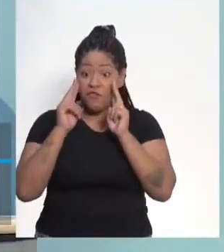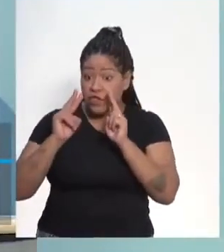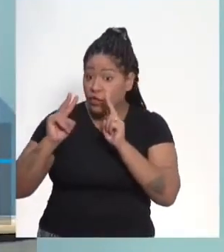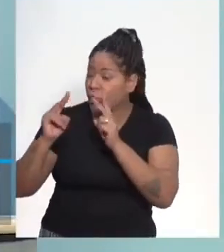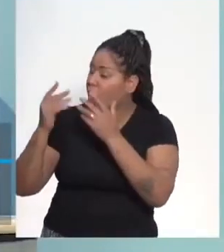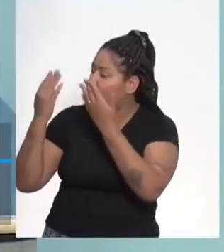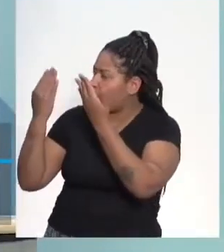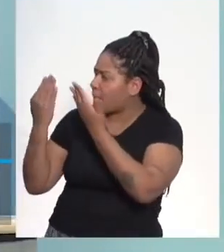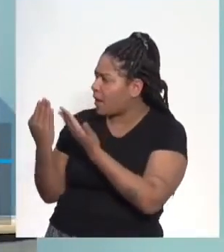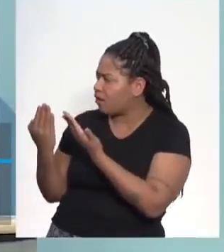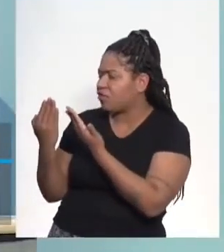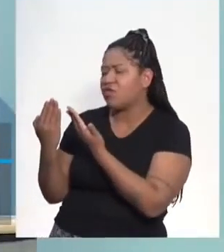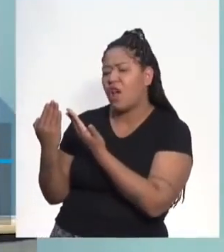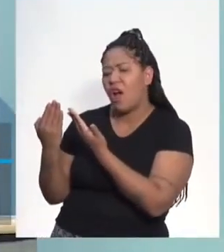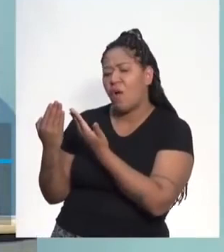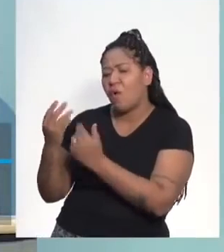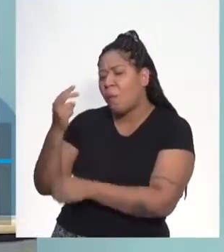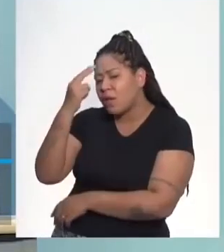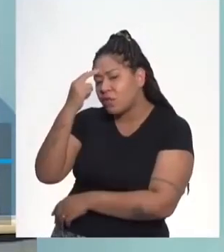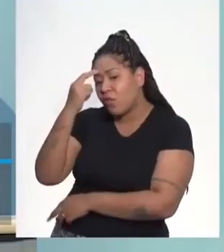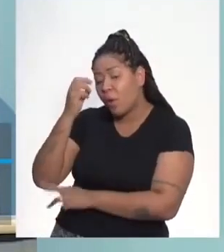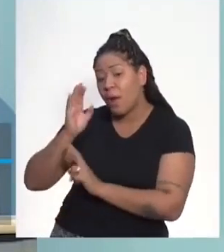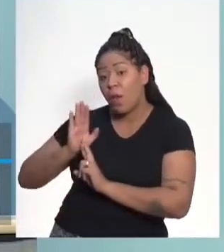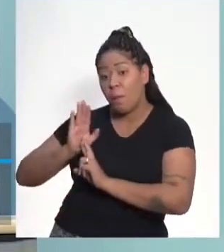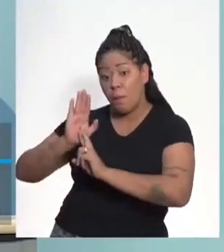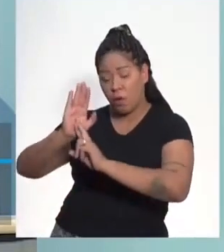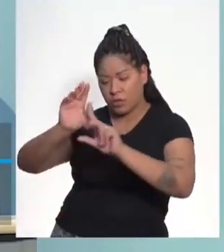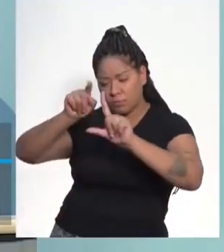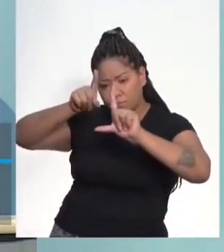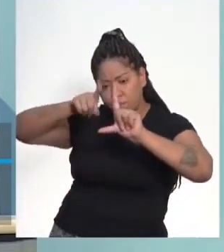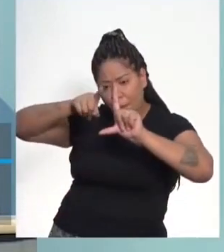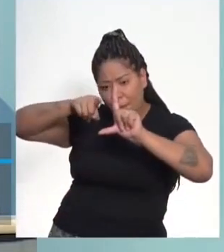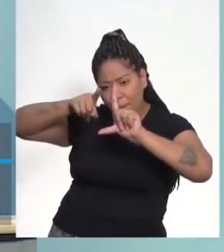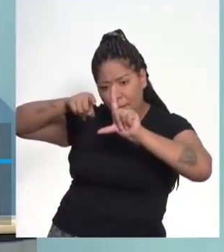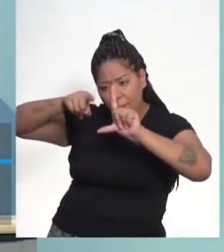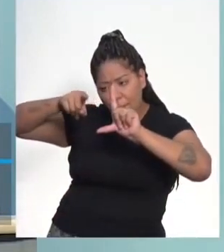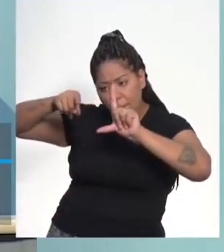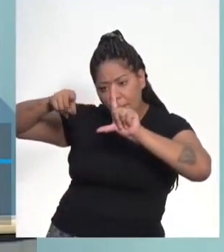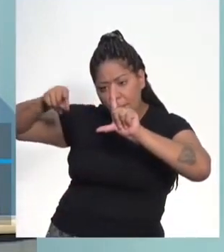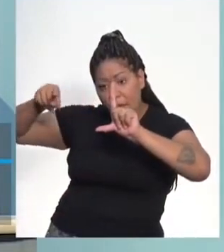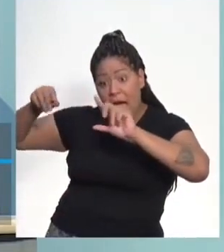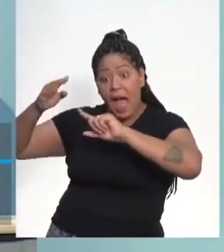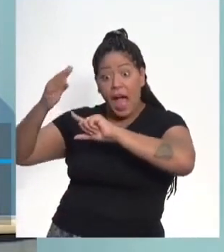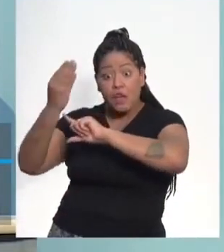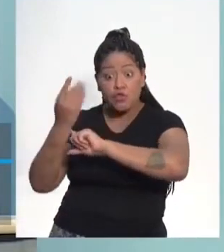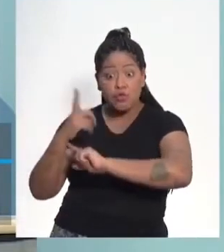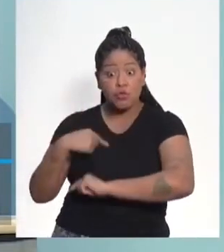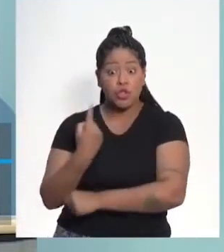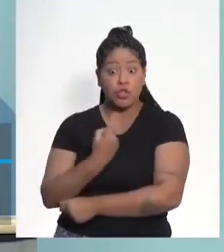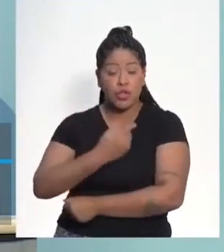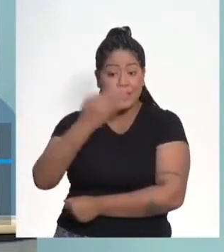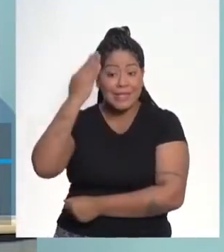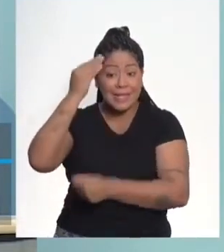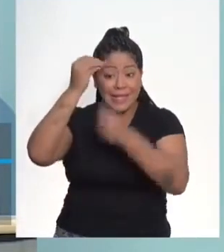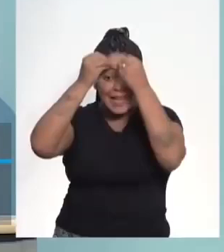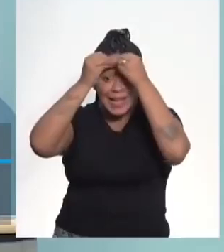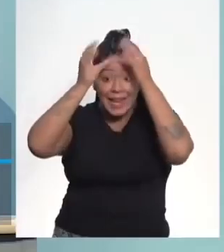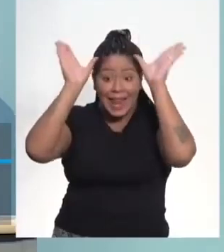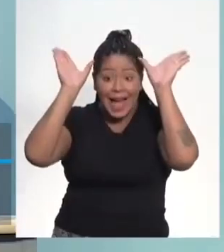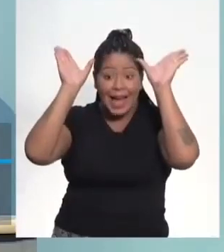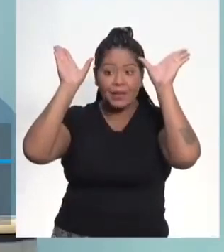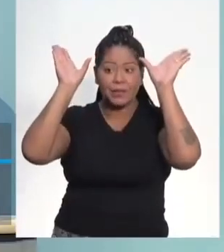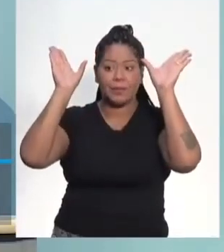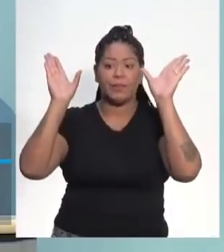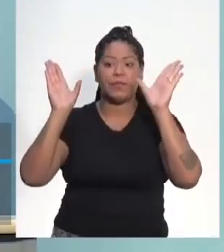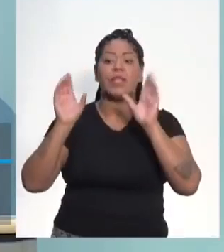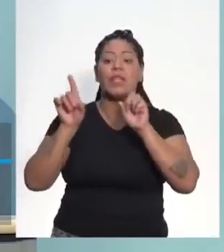em algumas situações, a representação gráfica, ela ajuda na compreensão do conceito, né, Osmar? Sim, tenho plena convicção.